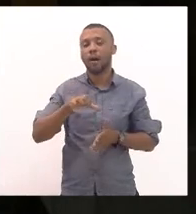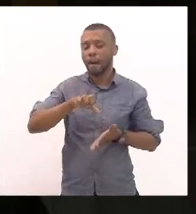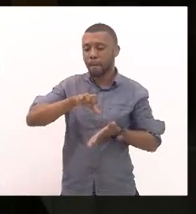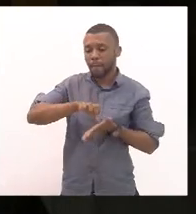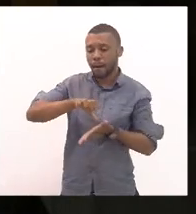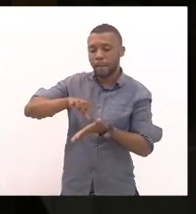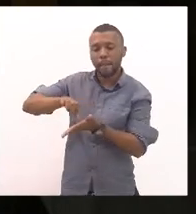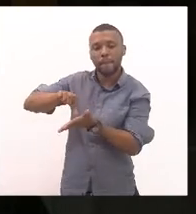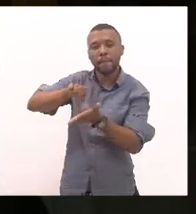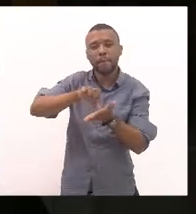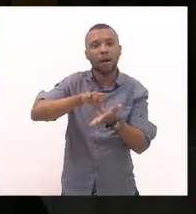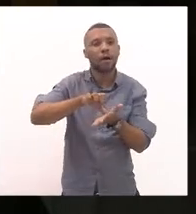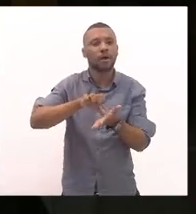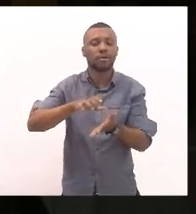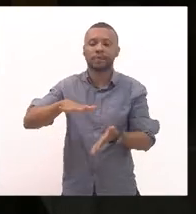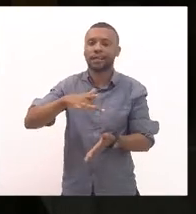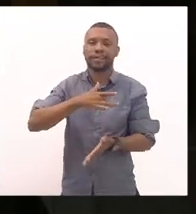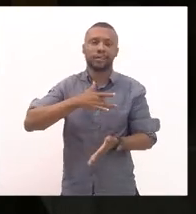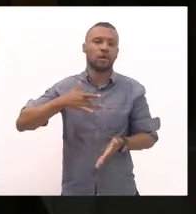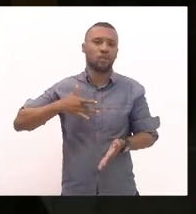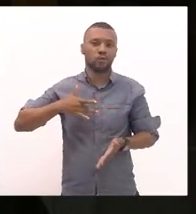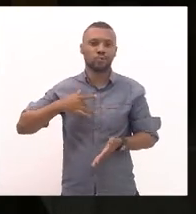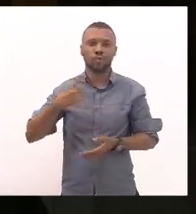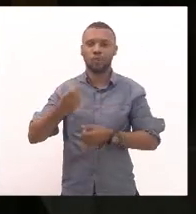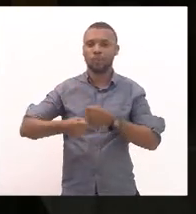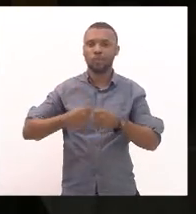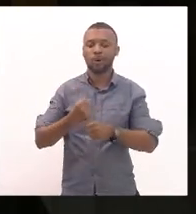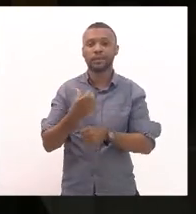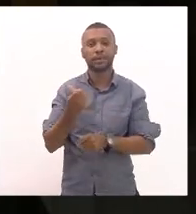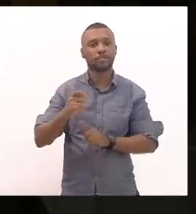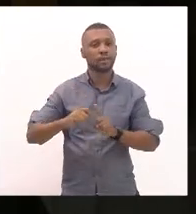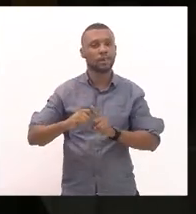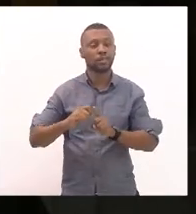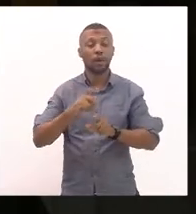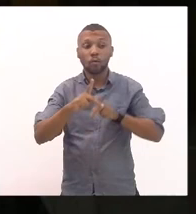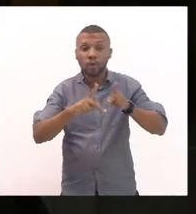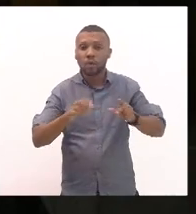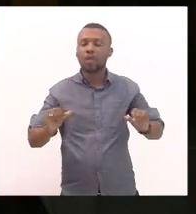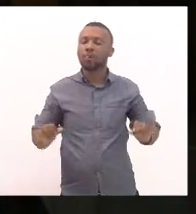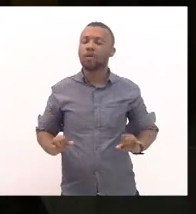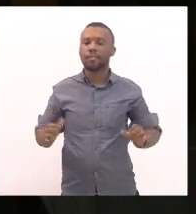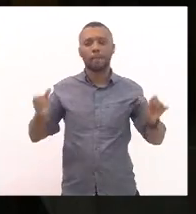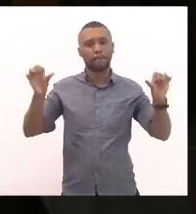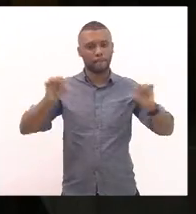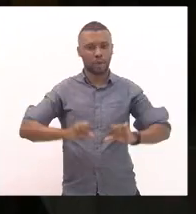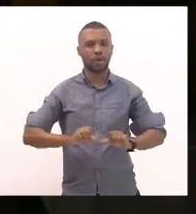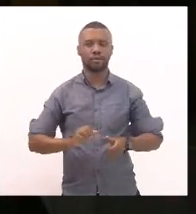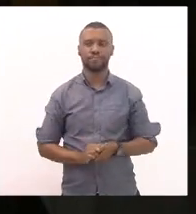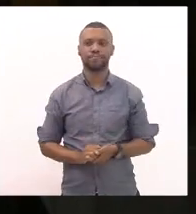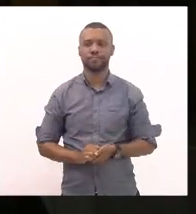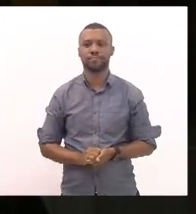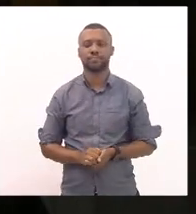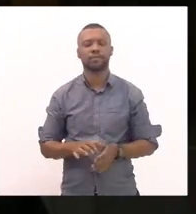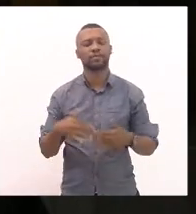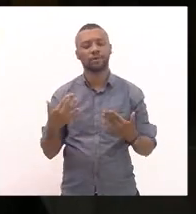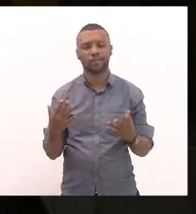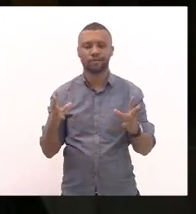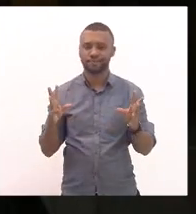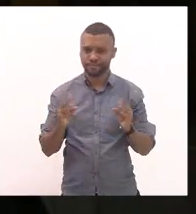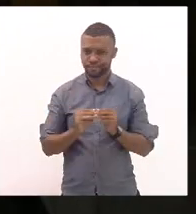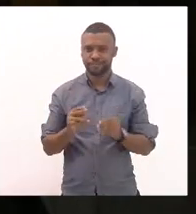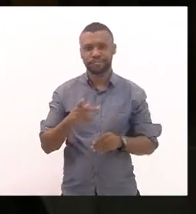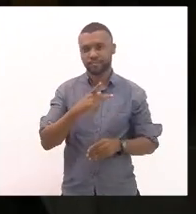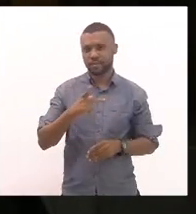básicas de Saúde ao longo deste um e-mail como a população não estaria hoje E aí senhora Presidente